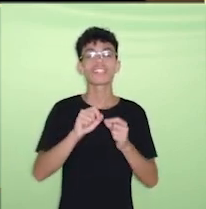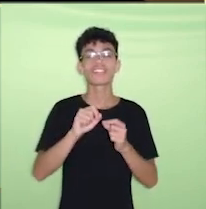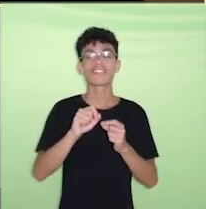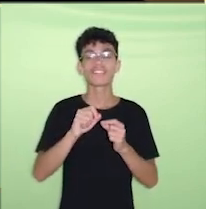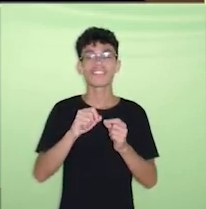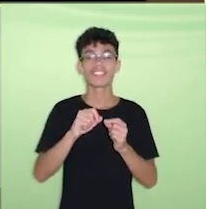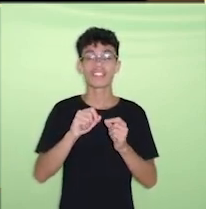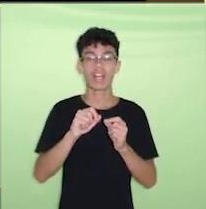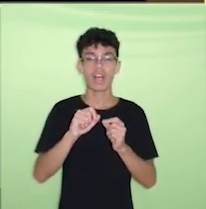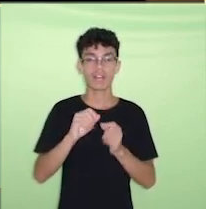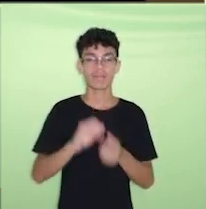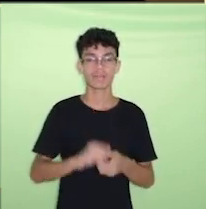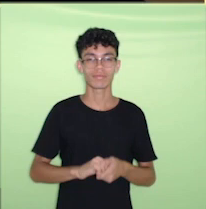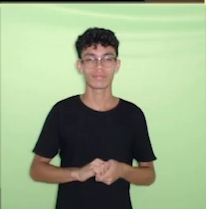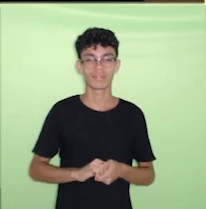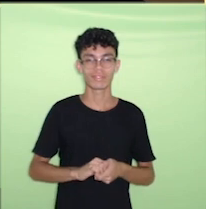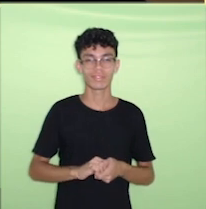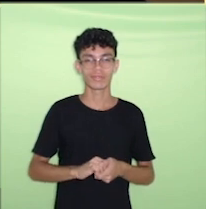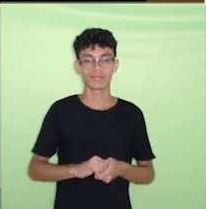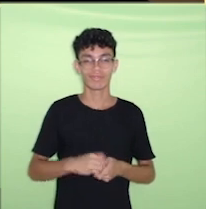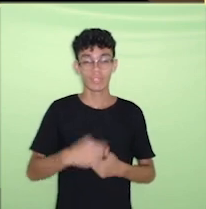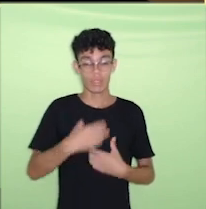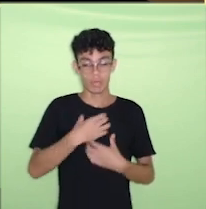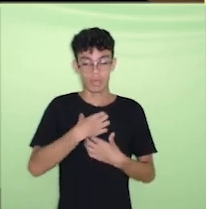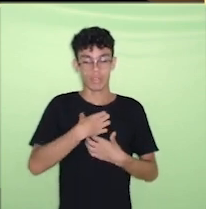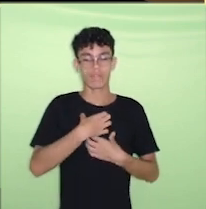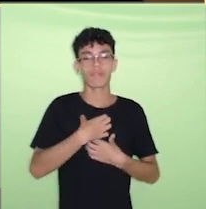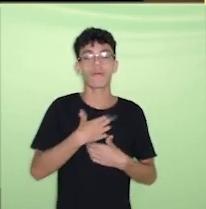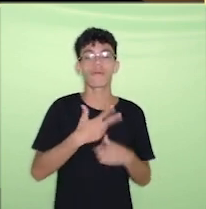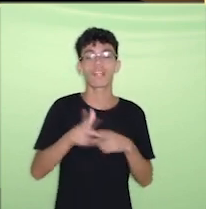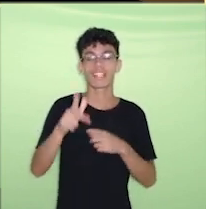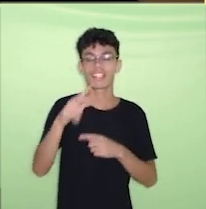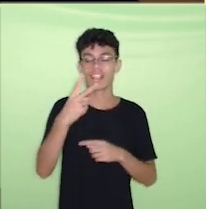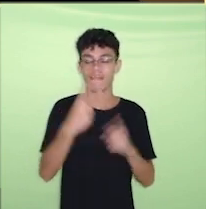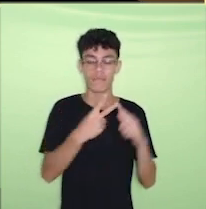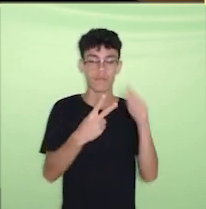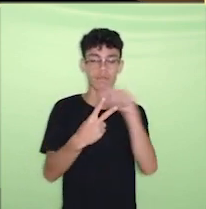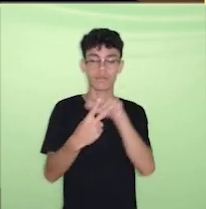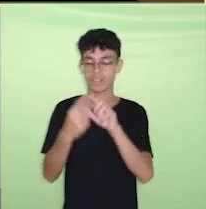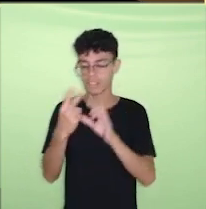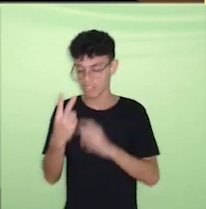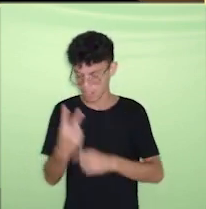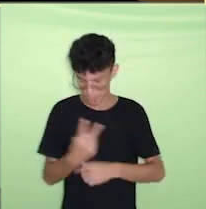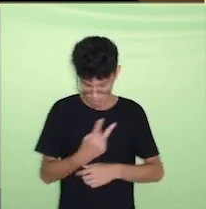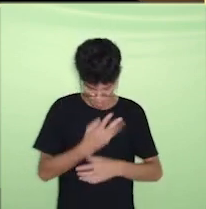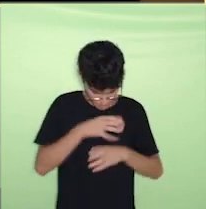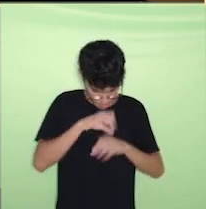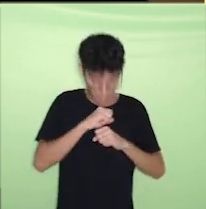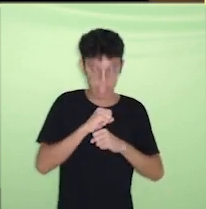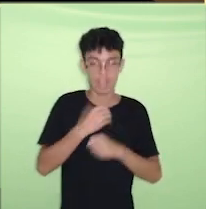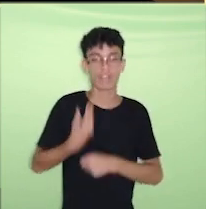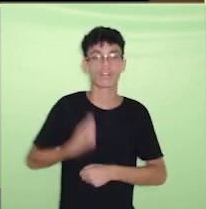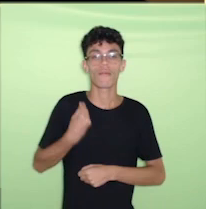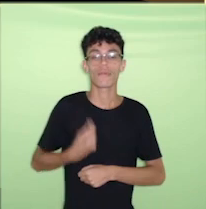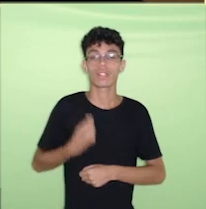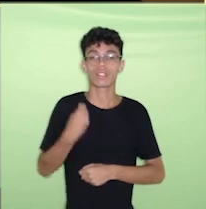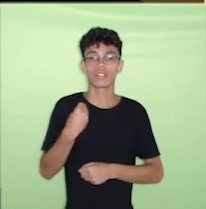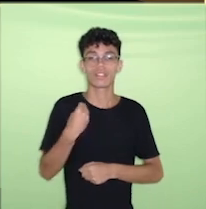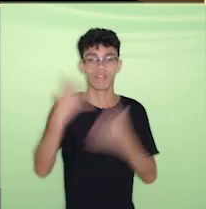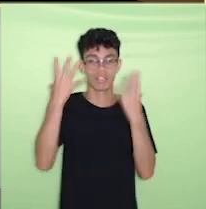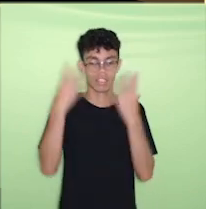as duas pequenas coisas a conquistarão. E ela continuará existindo, mas